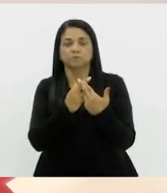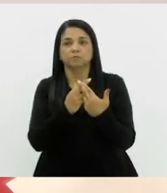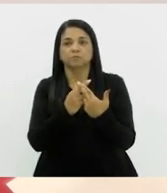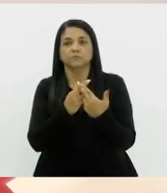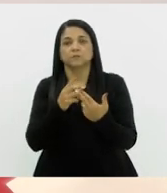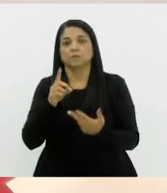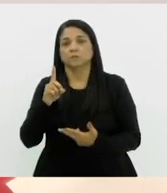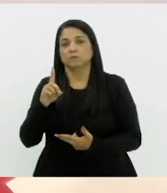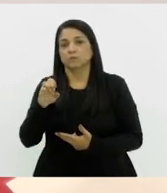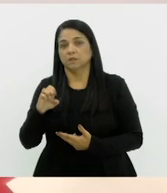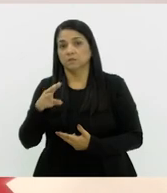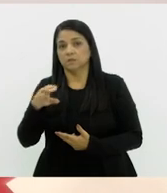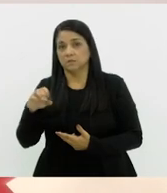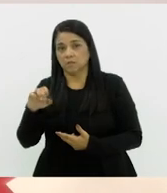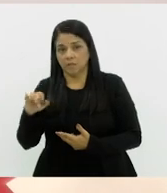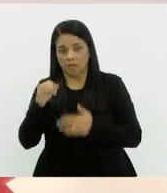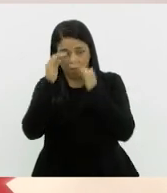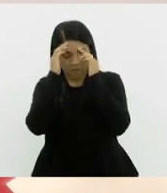o DCEA.